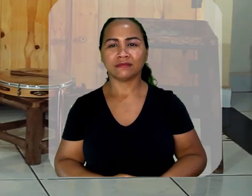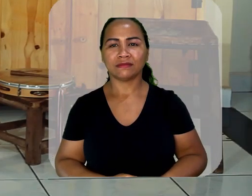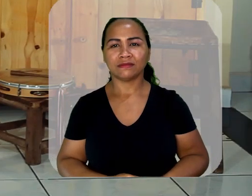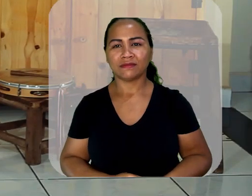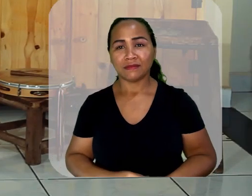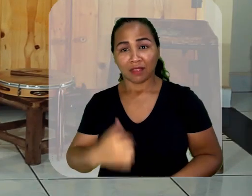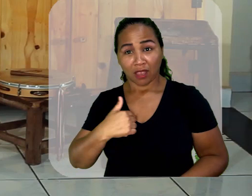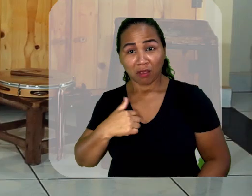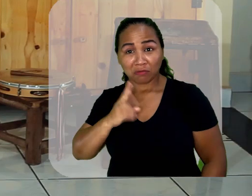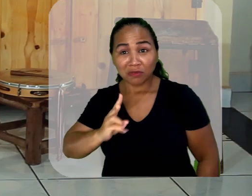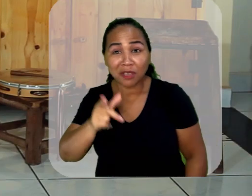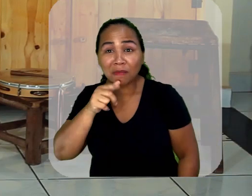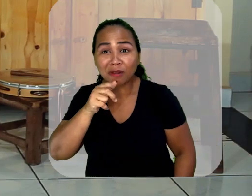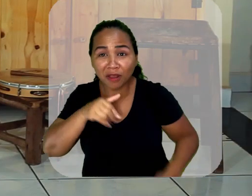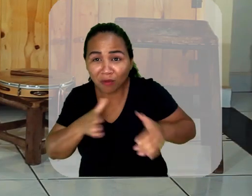O rio que muito amei